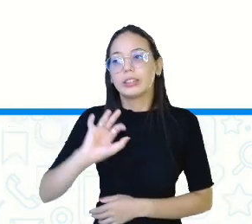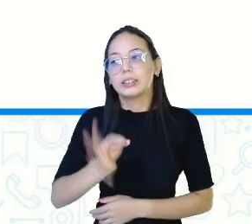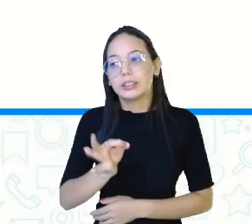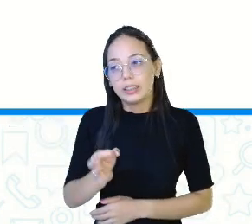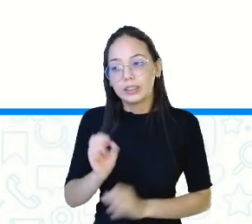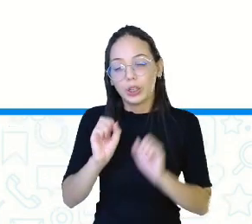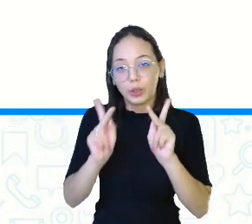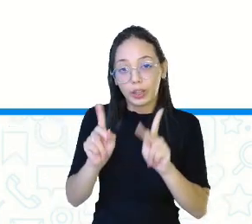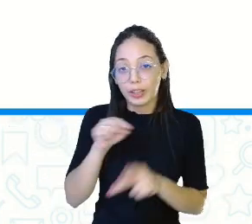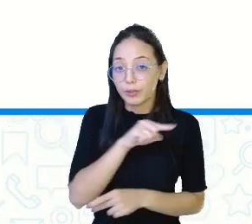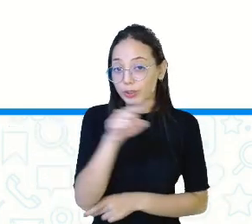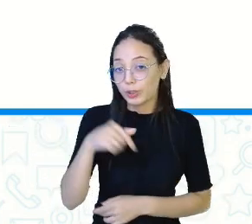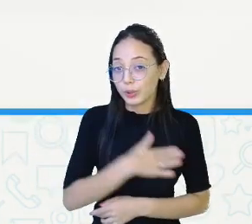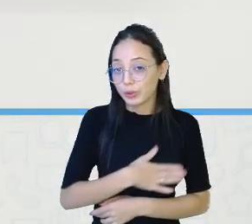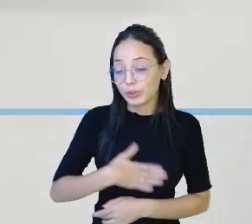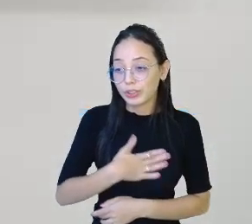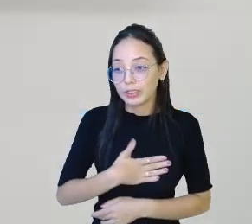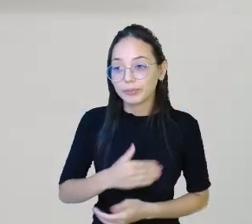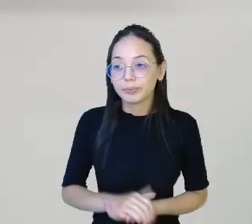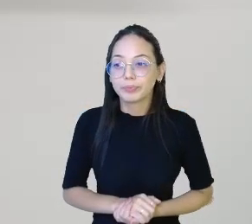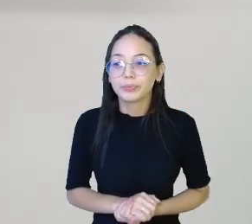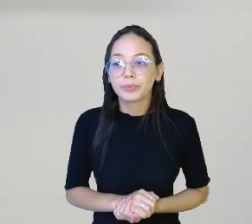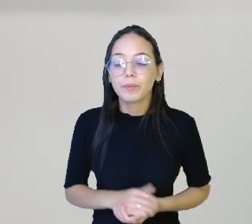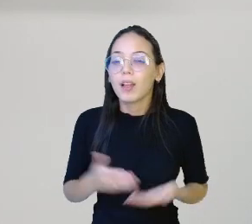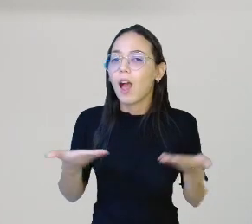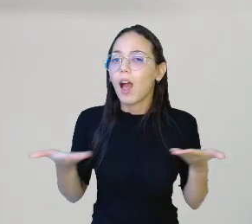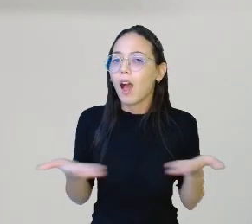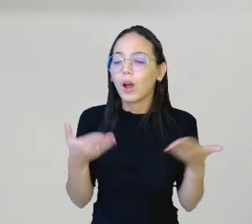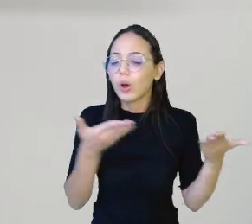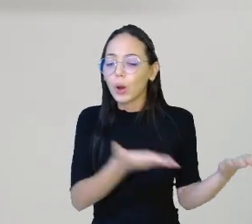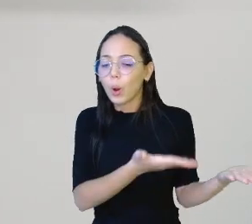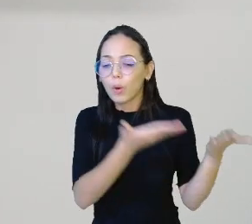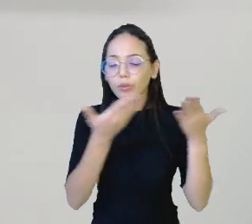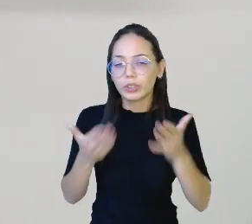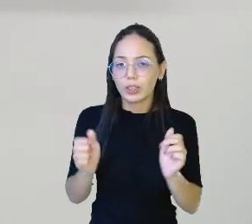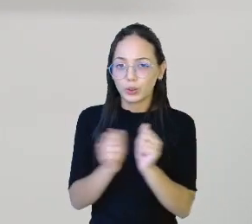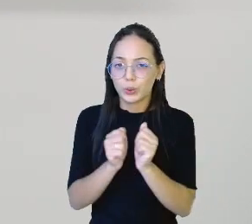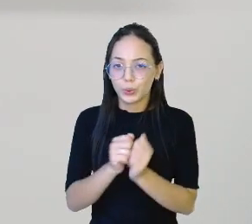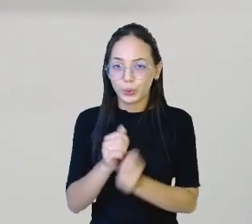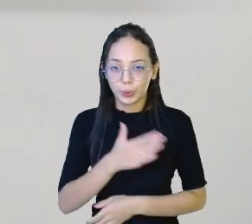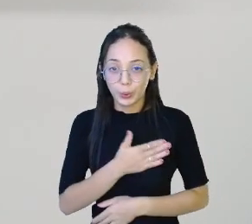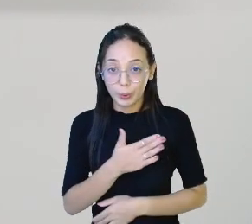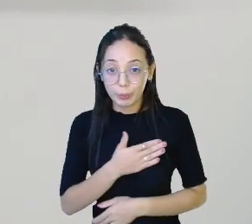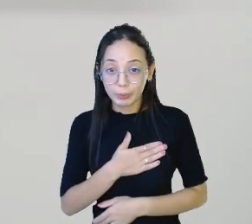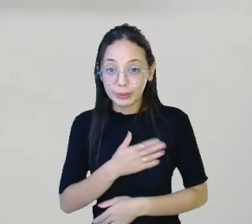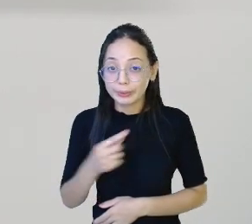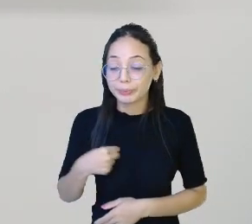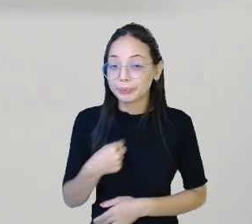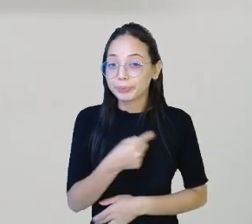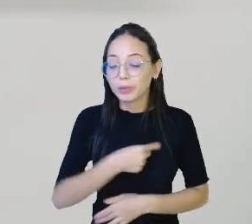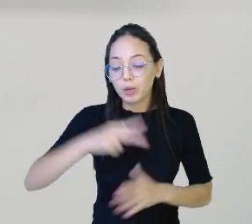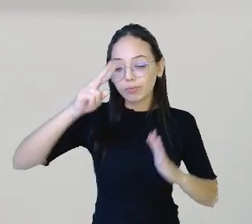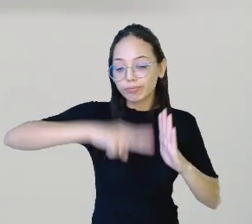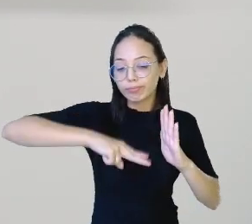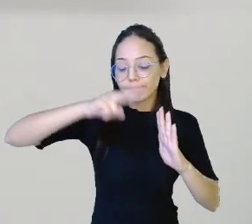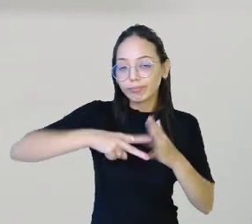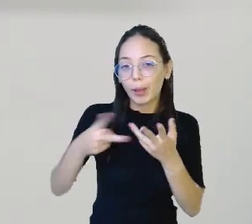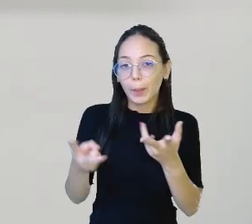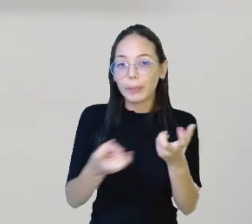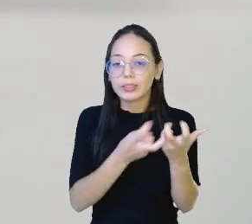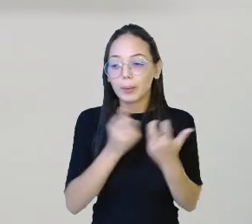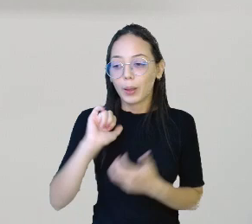vai gostar. Agora eu quero te convidar para, junto comigo, nós analisarmos esse conto